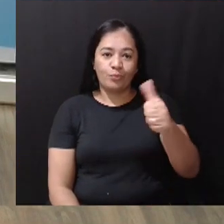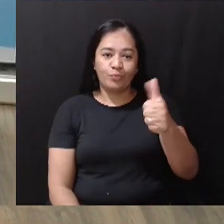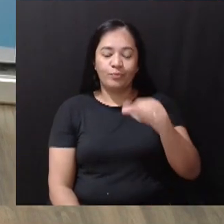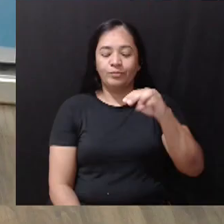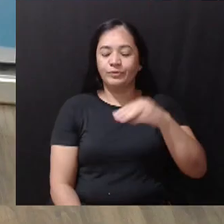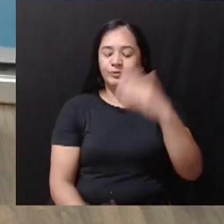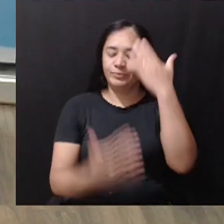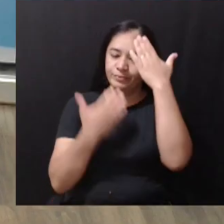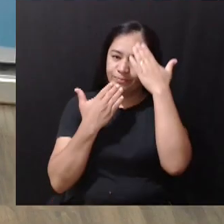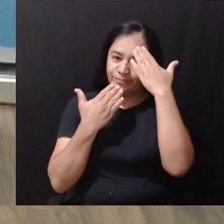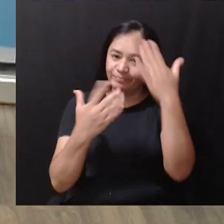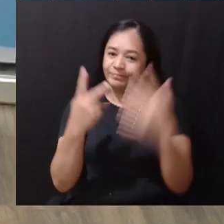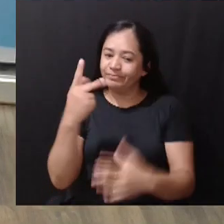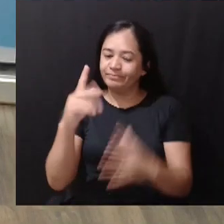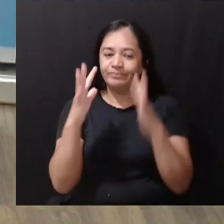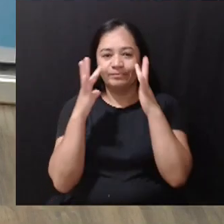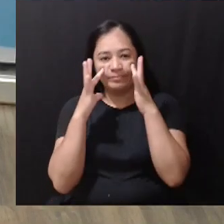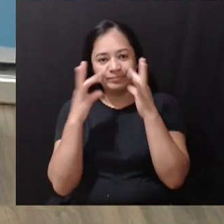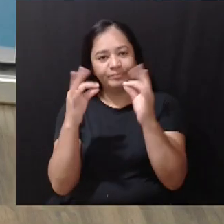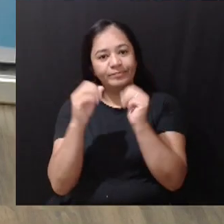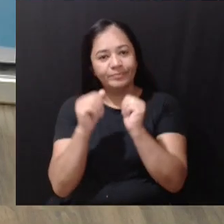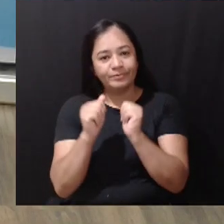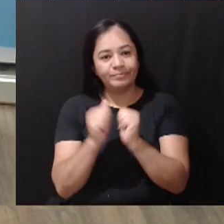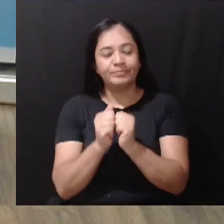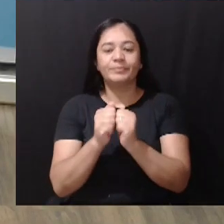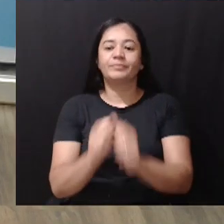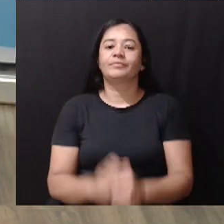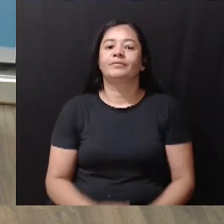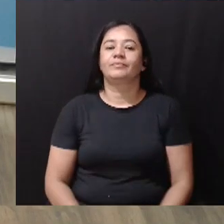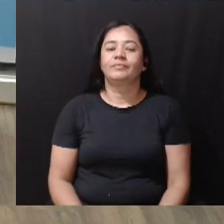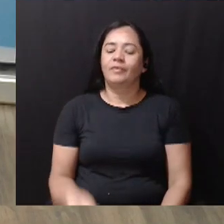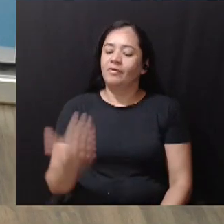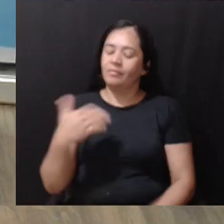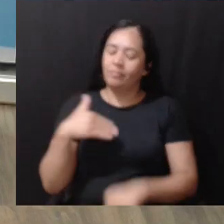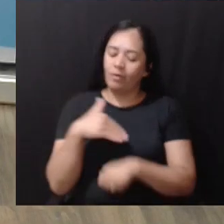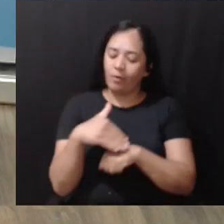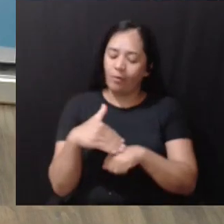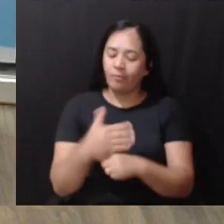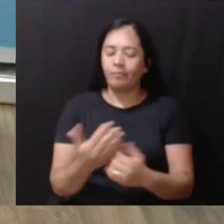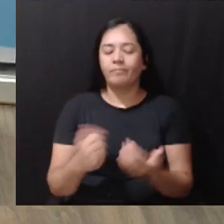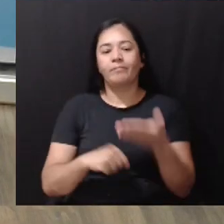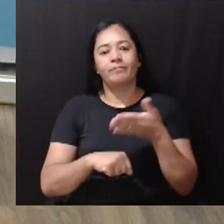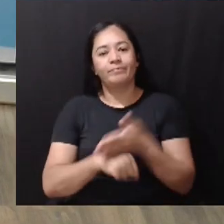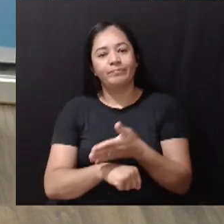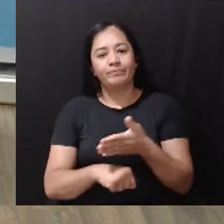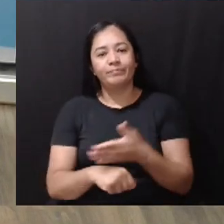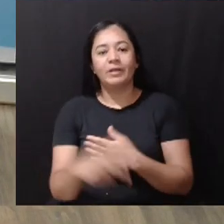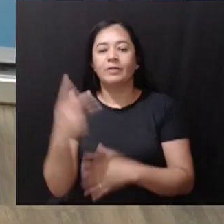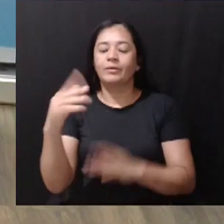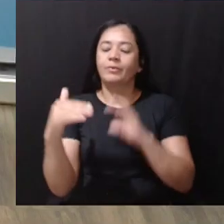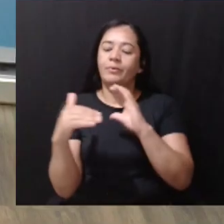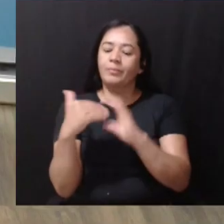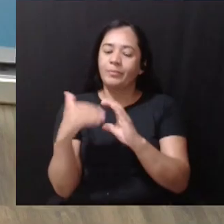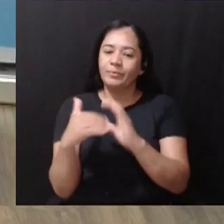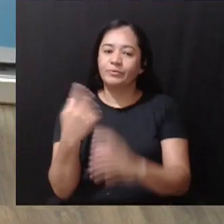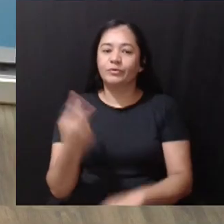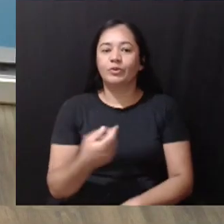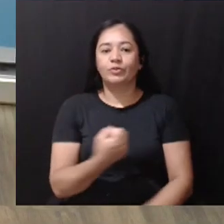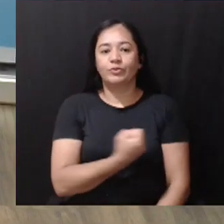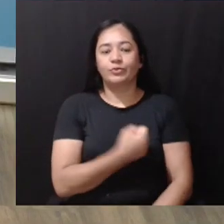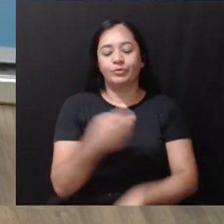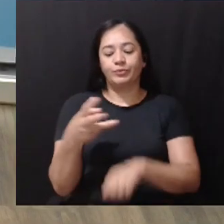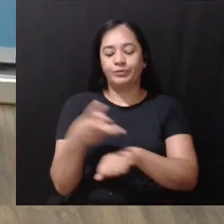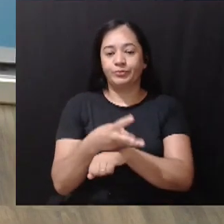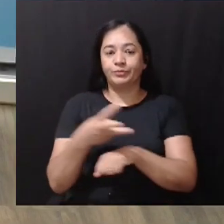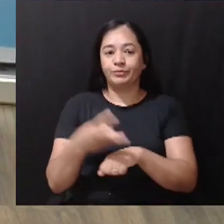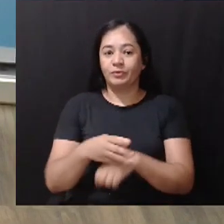pela sua companhia, pela sua audiência e vamos conversar. Participe, mande a sua mensagem para o número do nosso WhatsApp, que já está